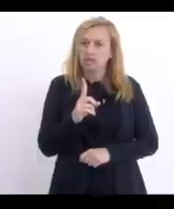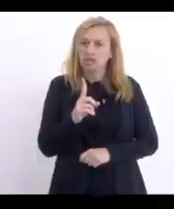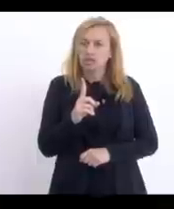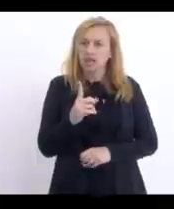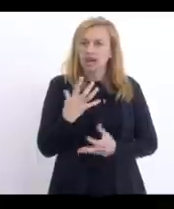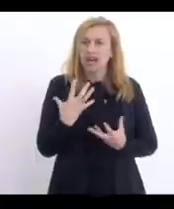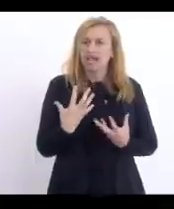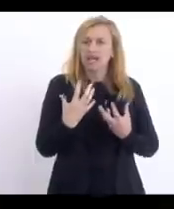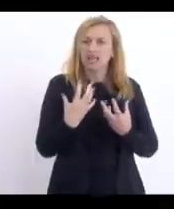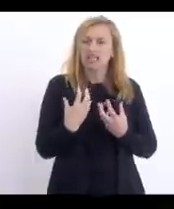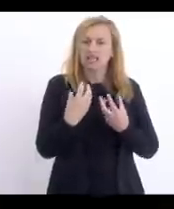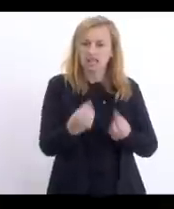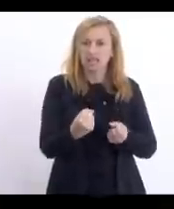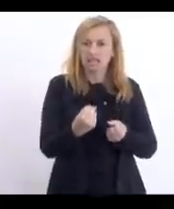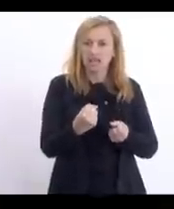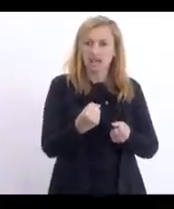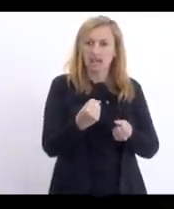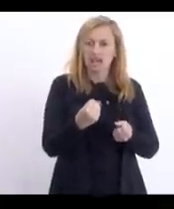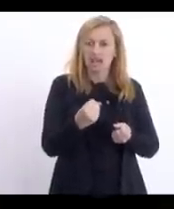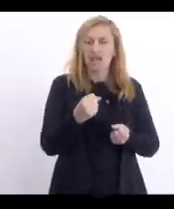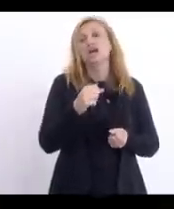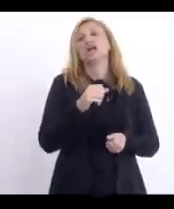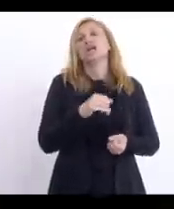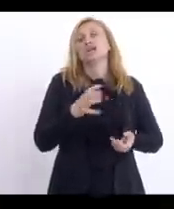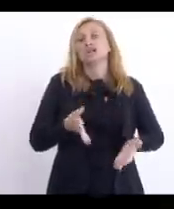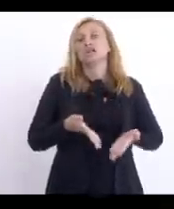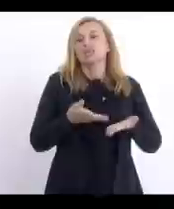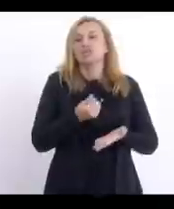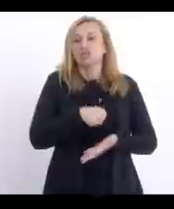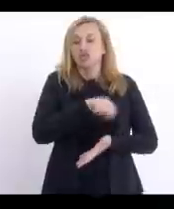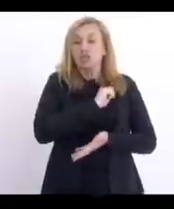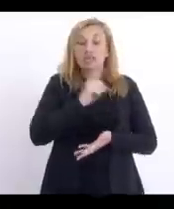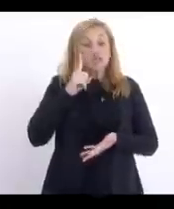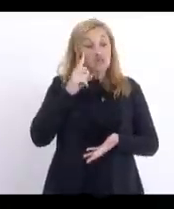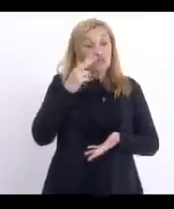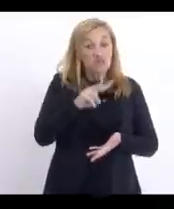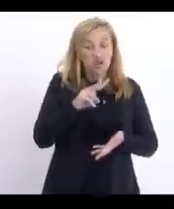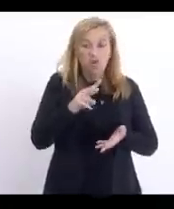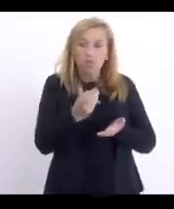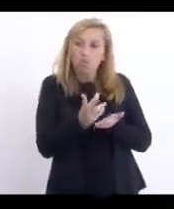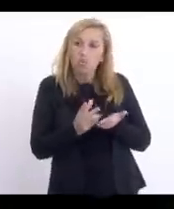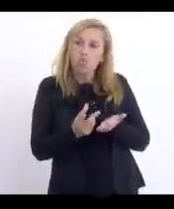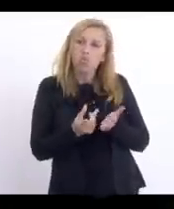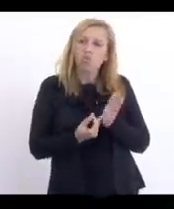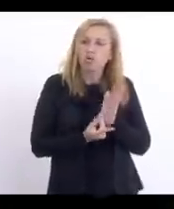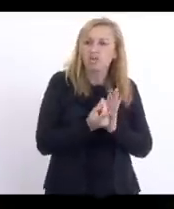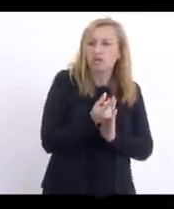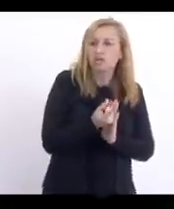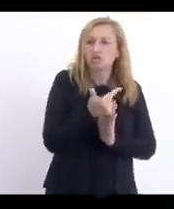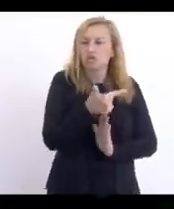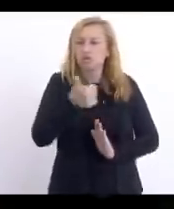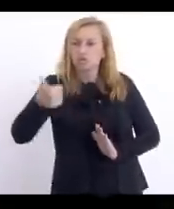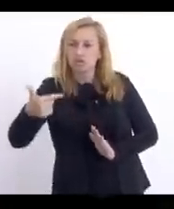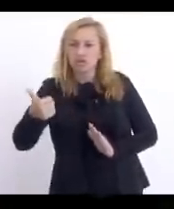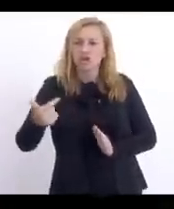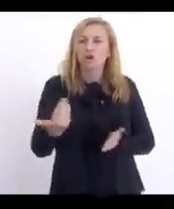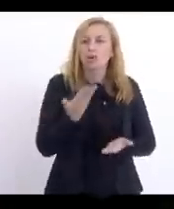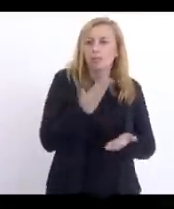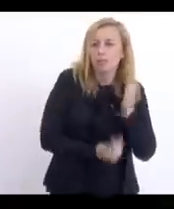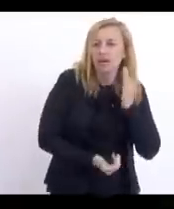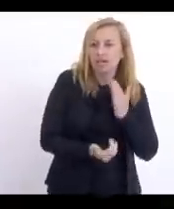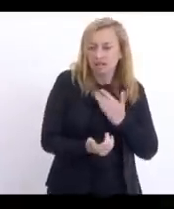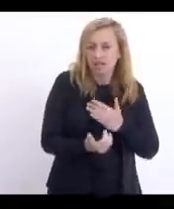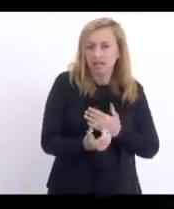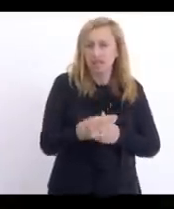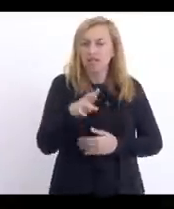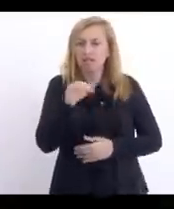de incentivo fiscal. E se o senhor leu o orçamento de 2022, a previsão de perda de receita por